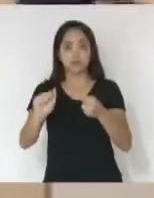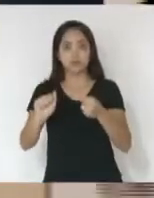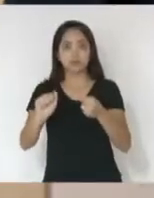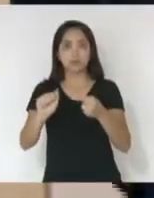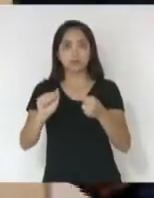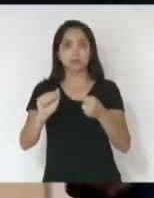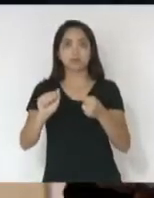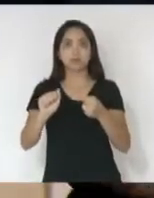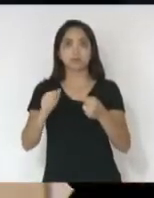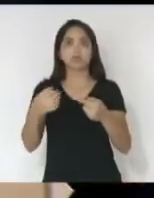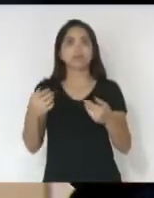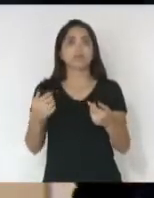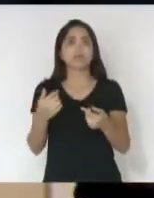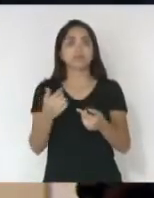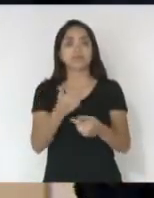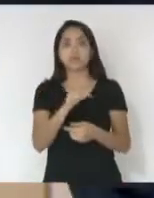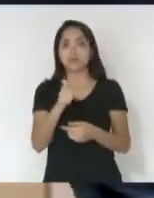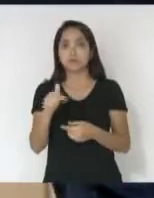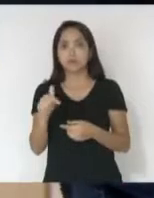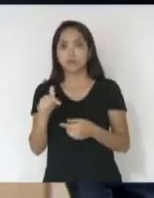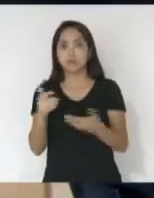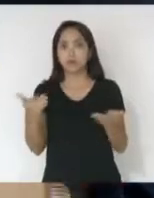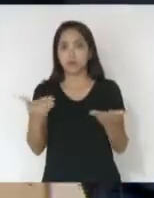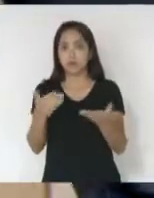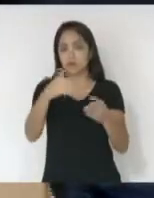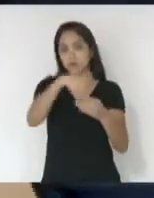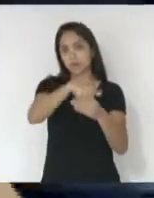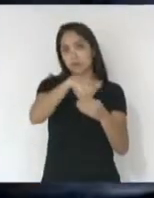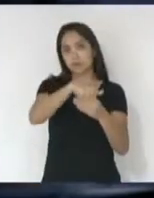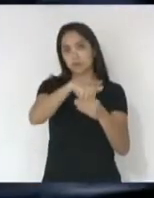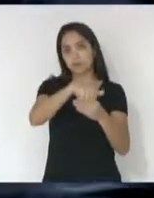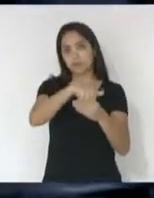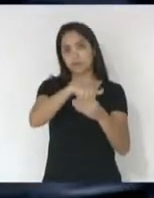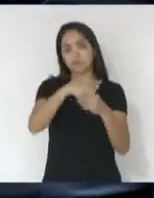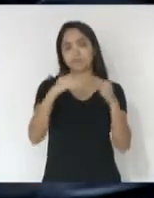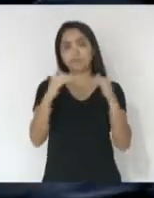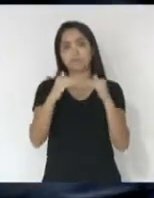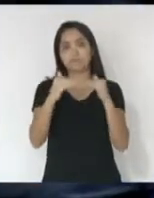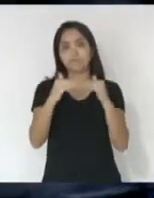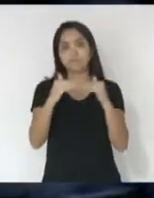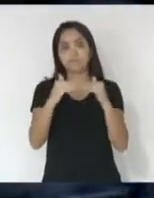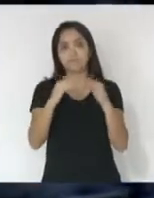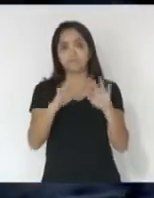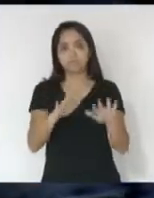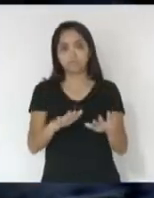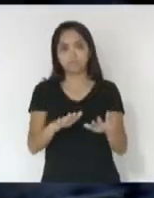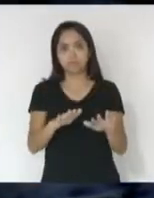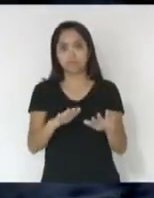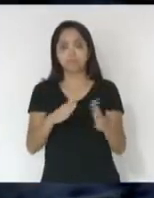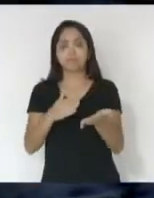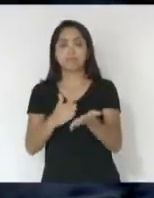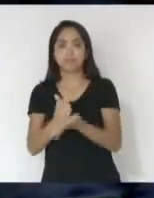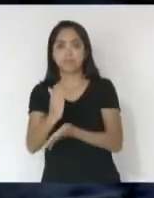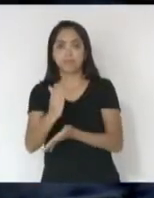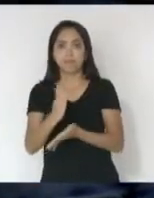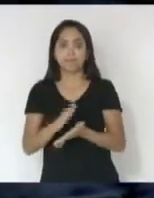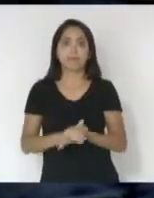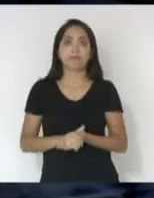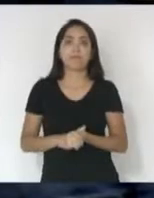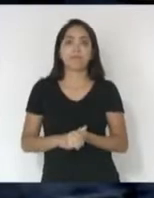lidas. Não havendo quem queira discutir, em votação. Quem tiver de acordo, permaneça como se encontra.